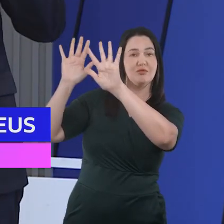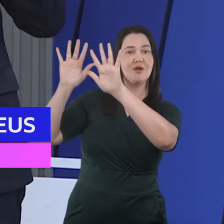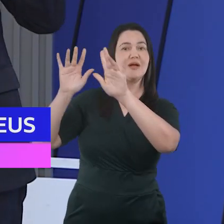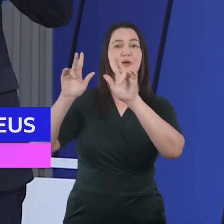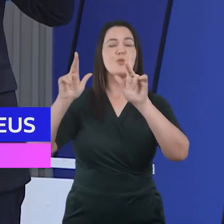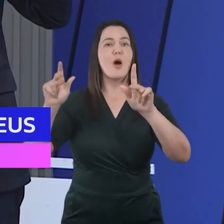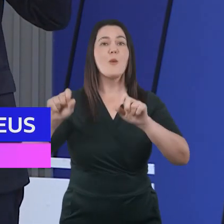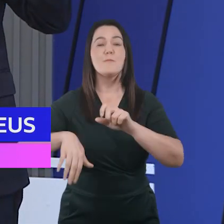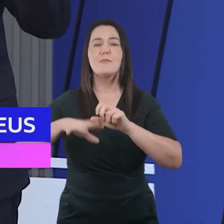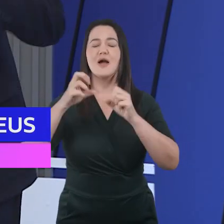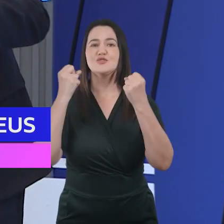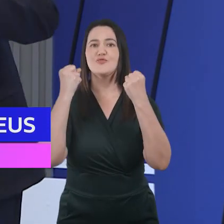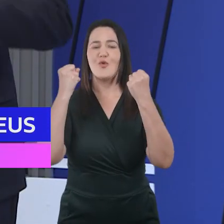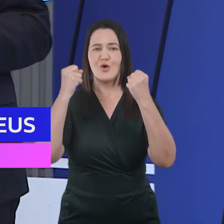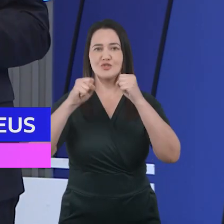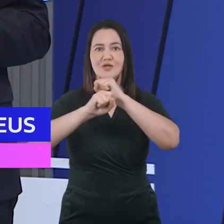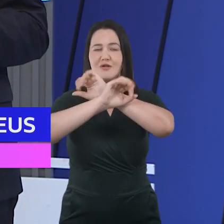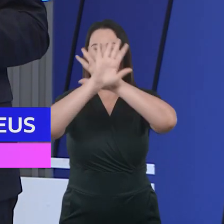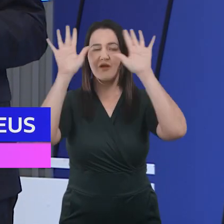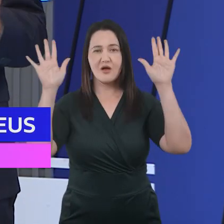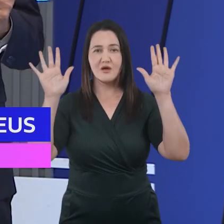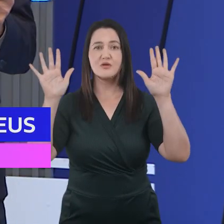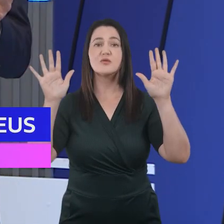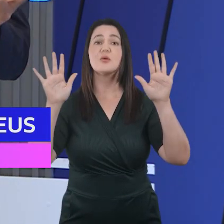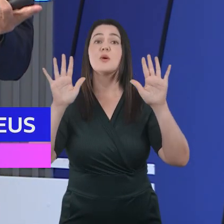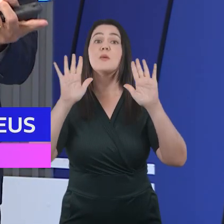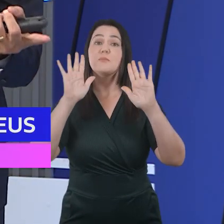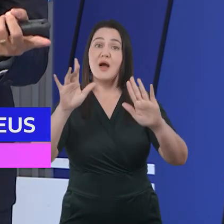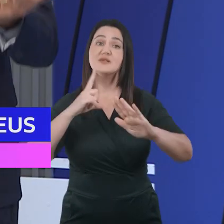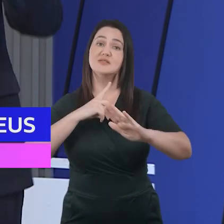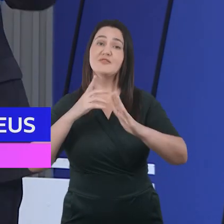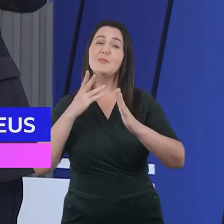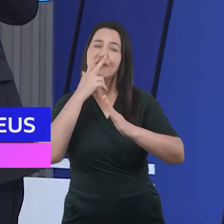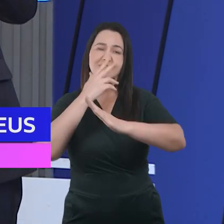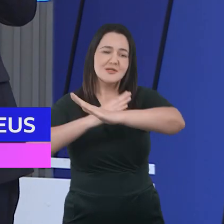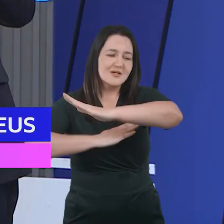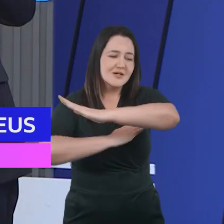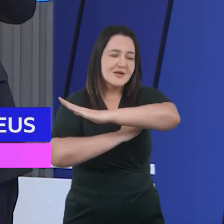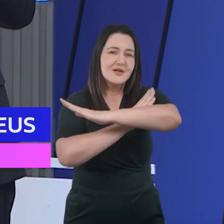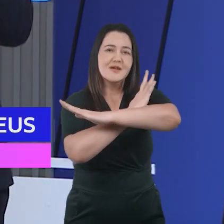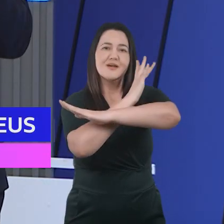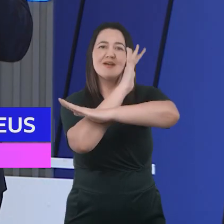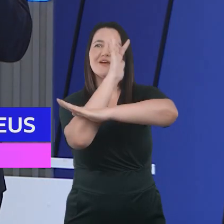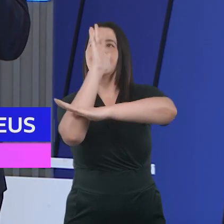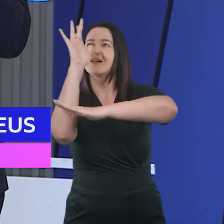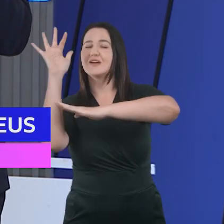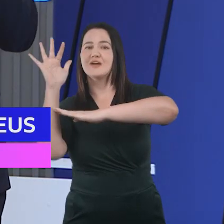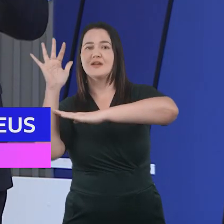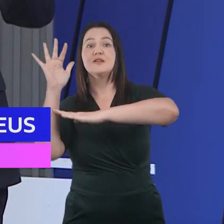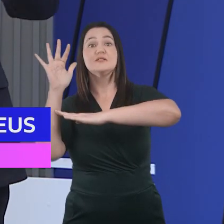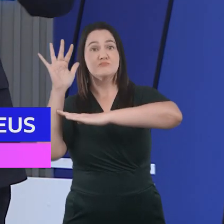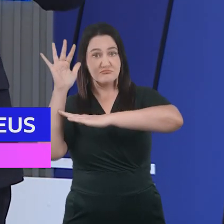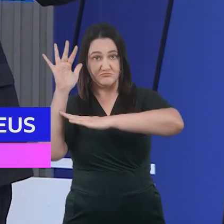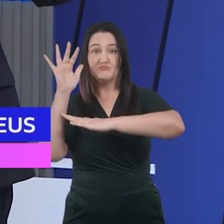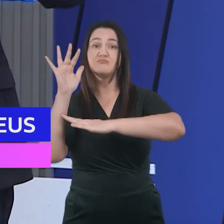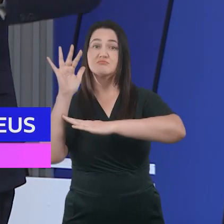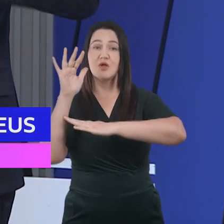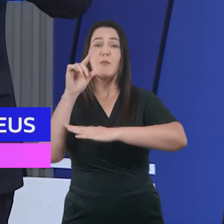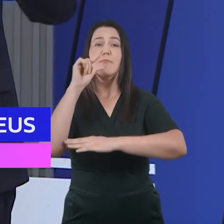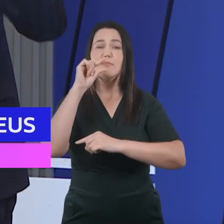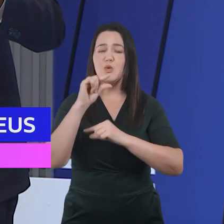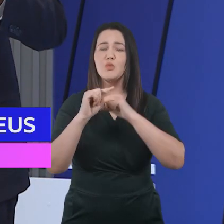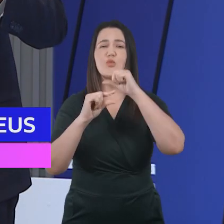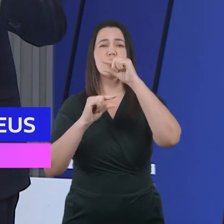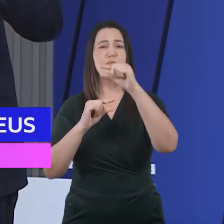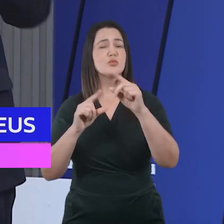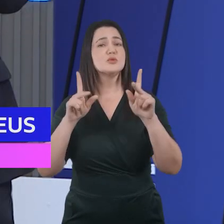onde a luminosidade chega com mais intensidade. Só que ele percorreu um caminho, estava escuro, e ele foi clareando pouco